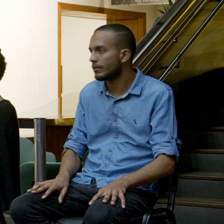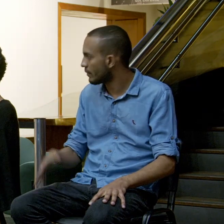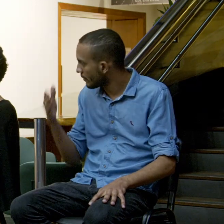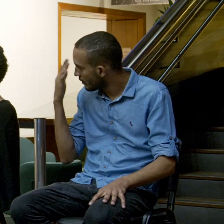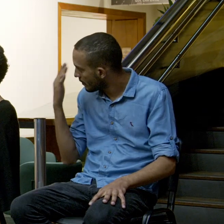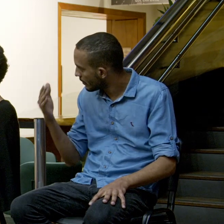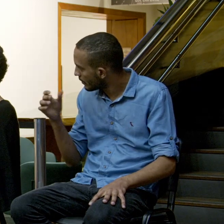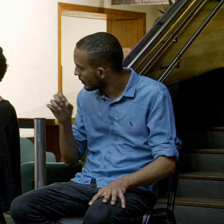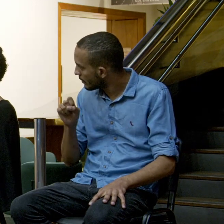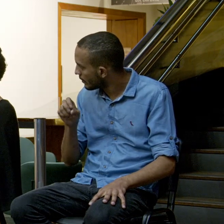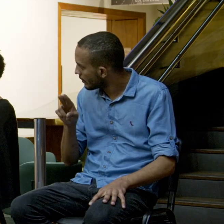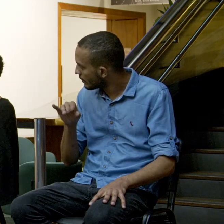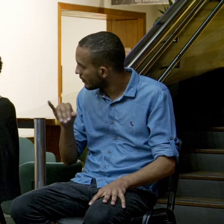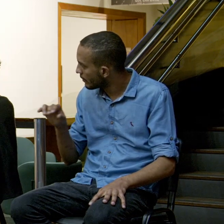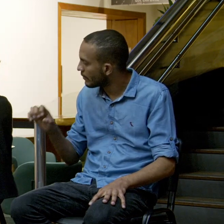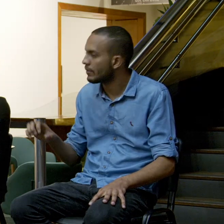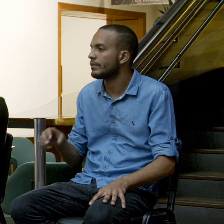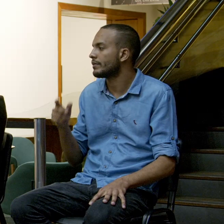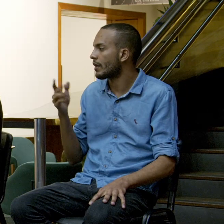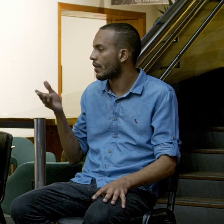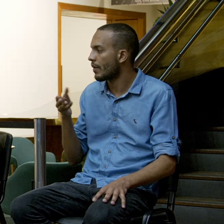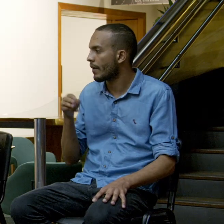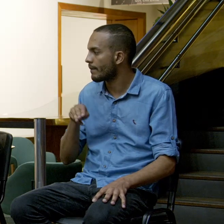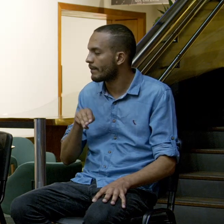Obrigada, Sui. Vou passar para a Mari.